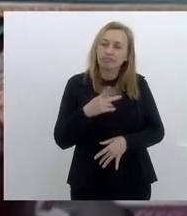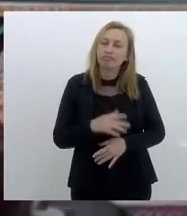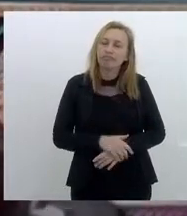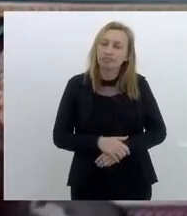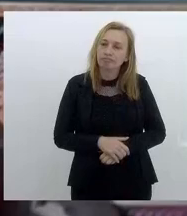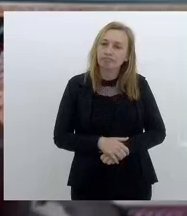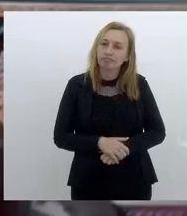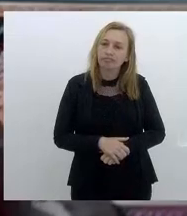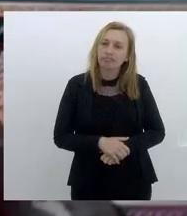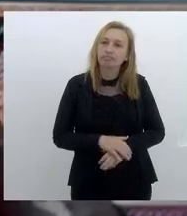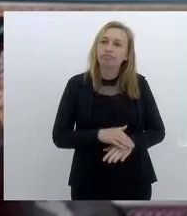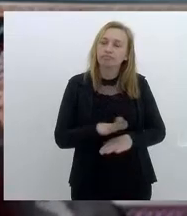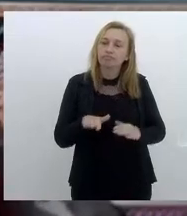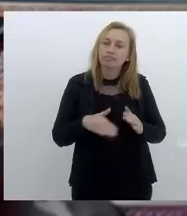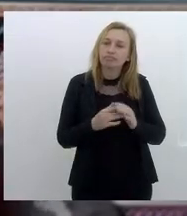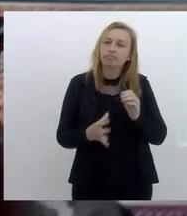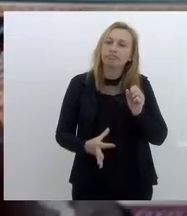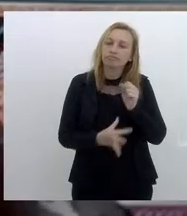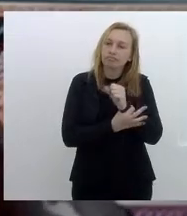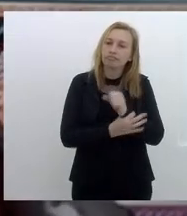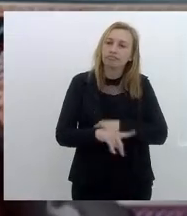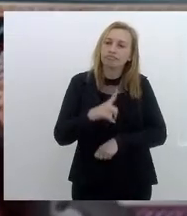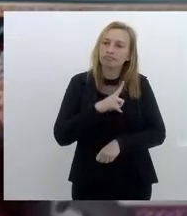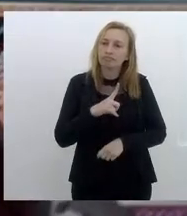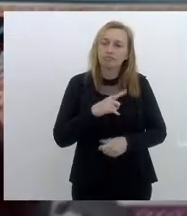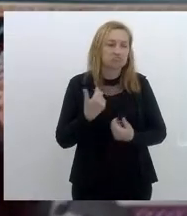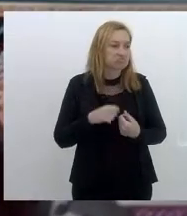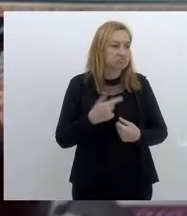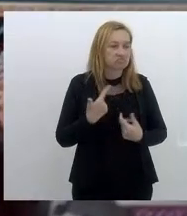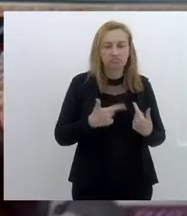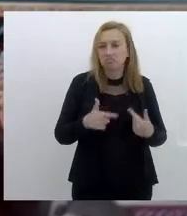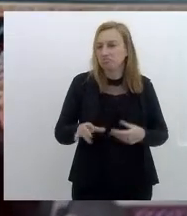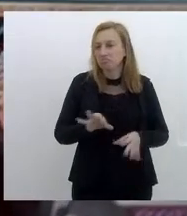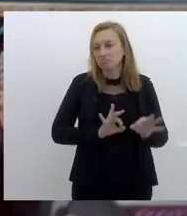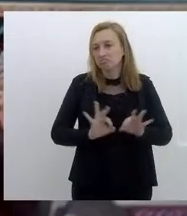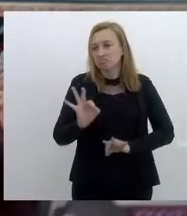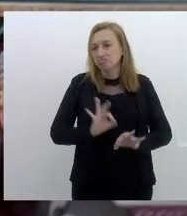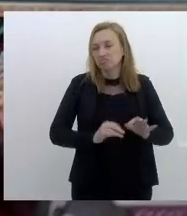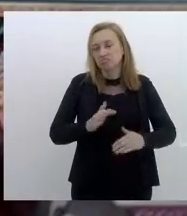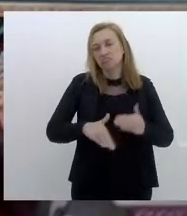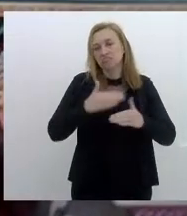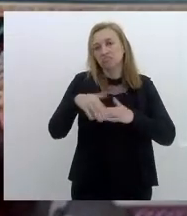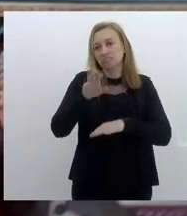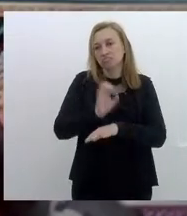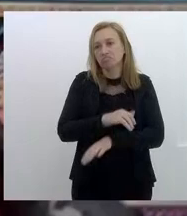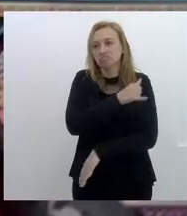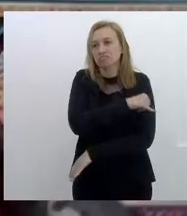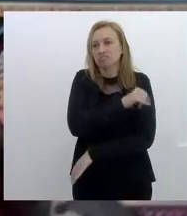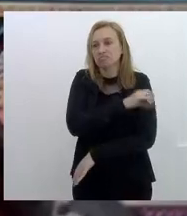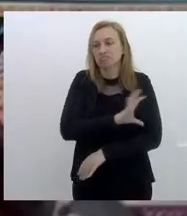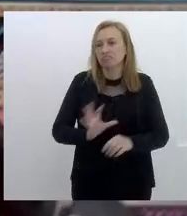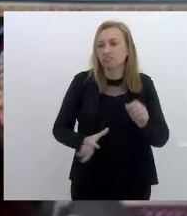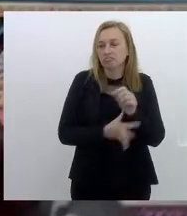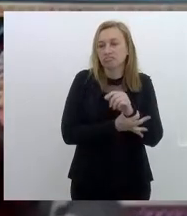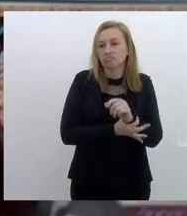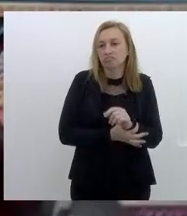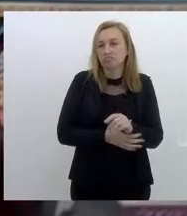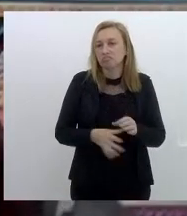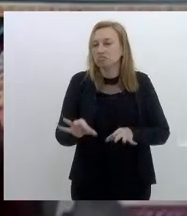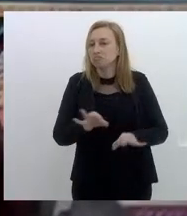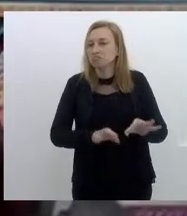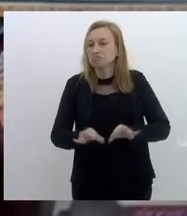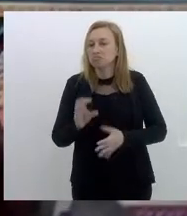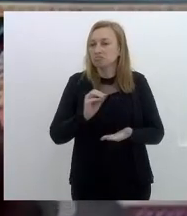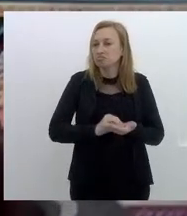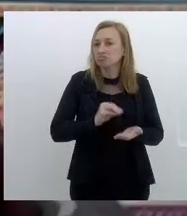passe de total segurança não há plano estratégico de desenvolvimento do Estado do Rio de Janeiro não há plano para